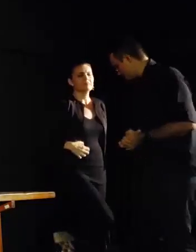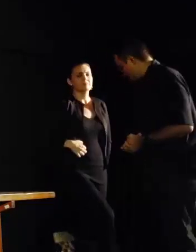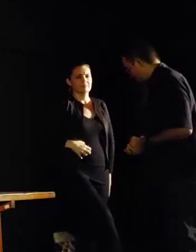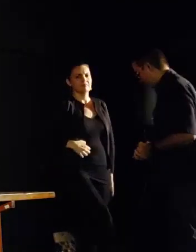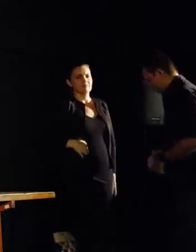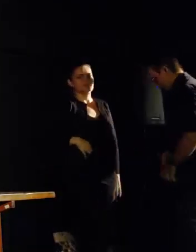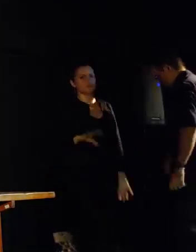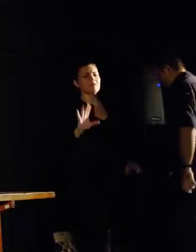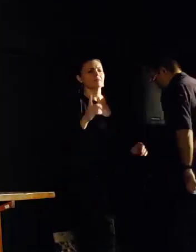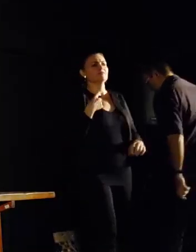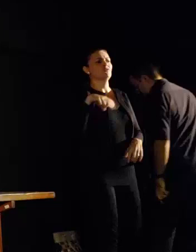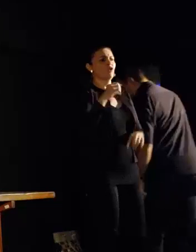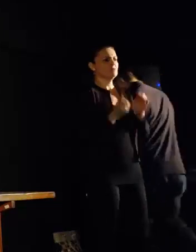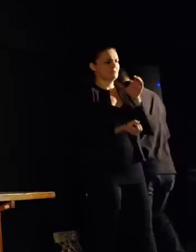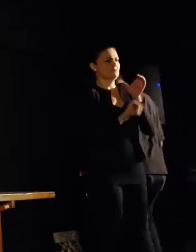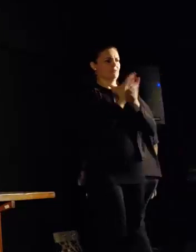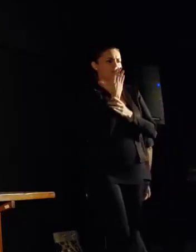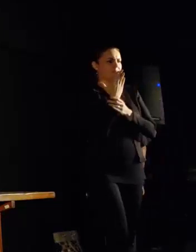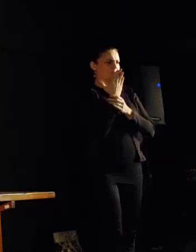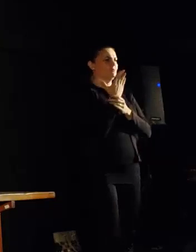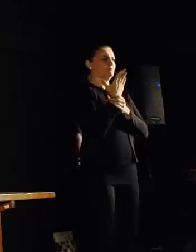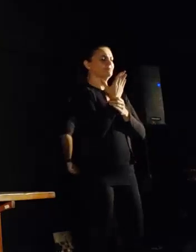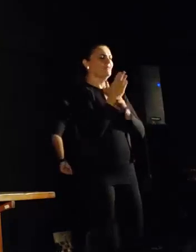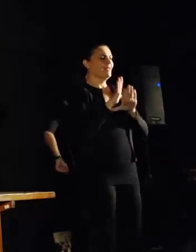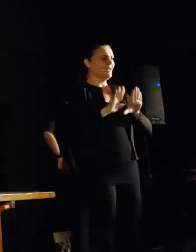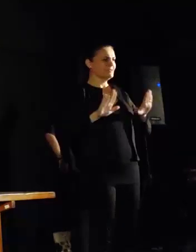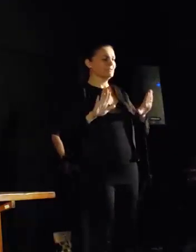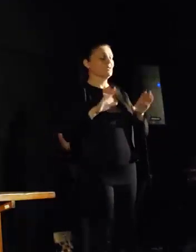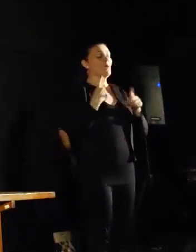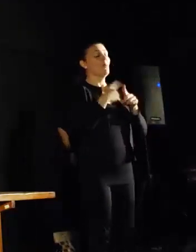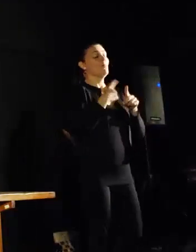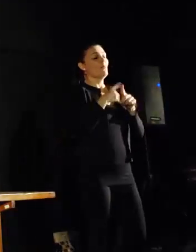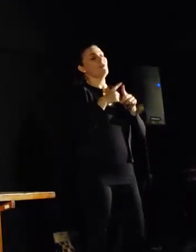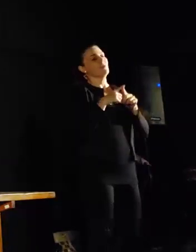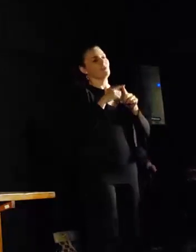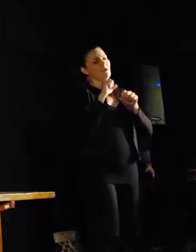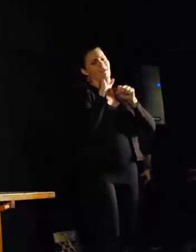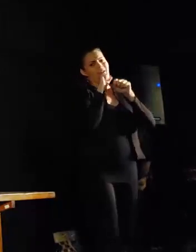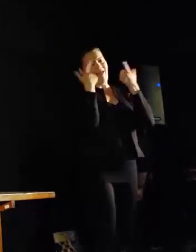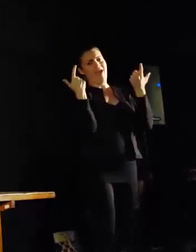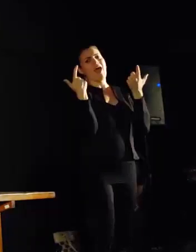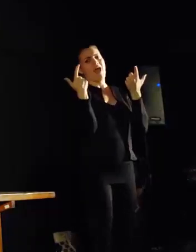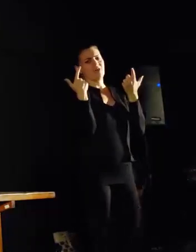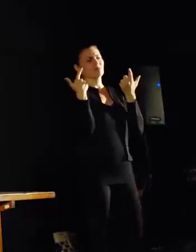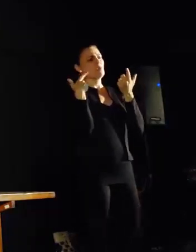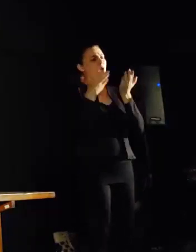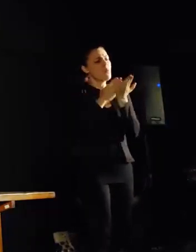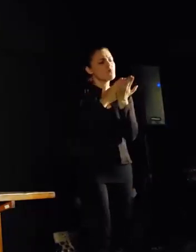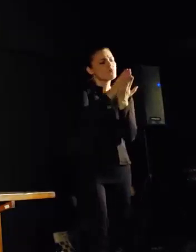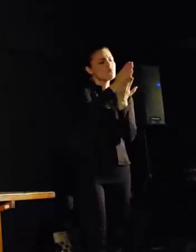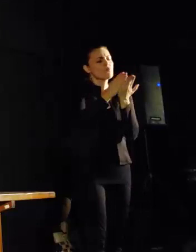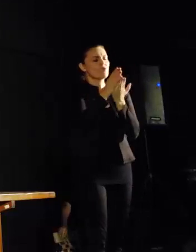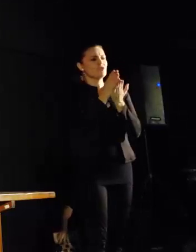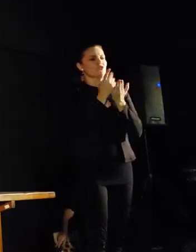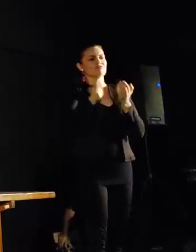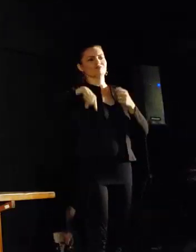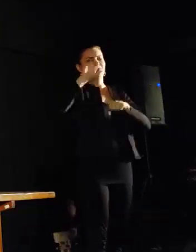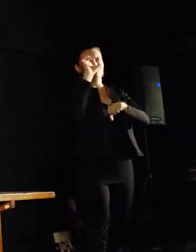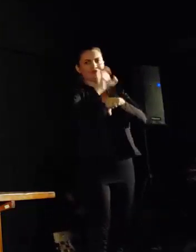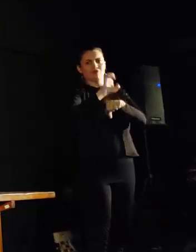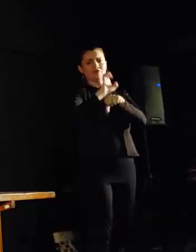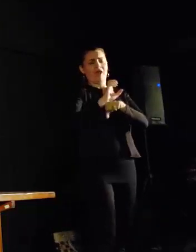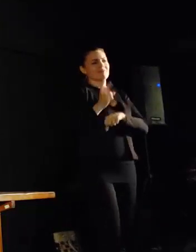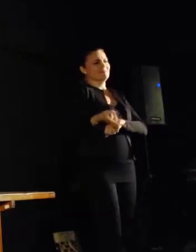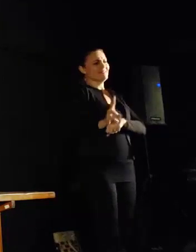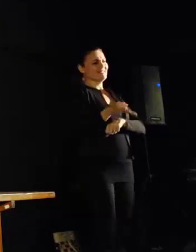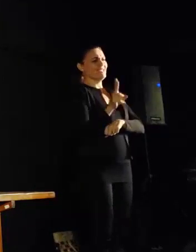criou. Nada mais do que isso. Porque, afinal de contas, é claro, o eixo do nosso Estado sempre foi